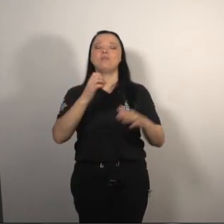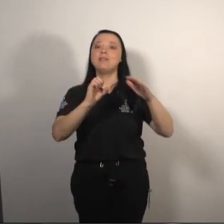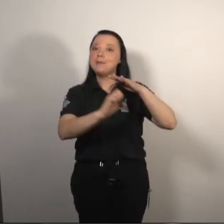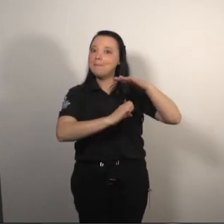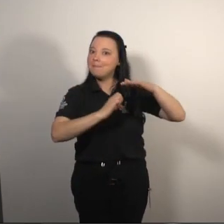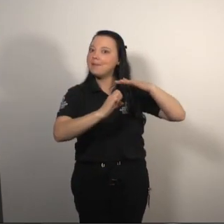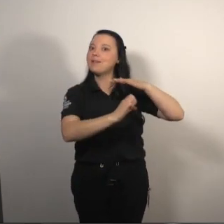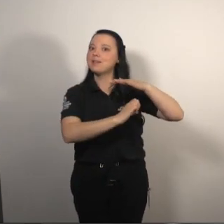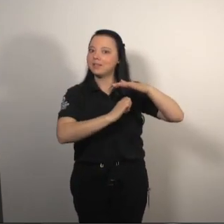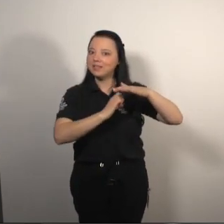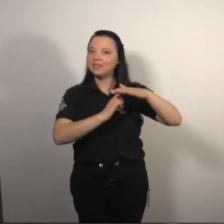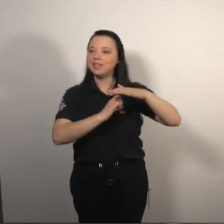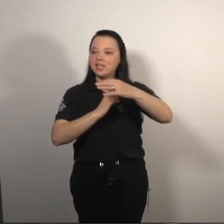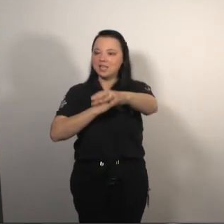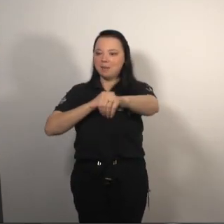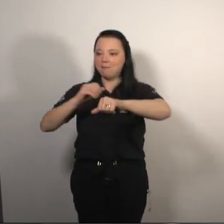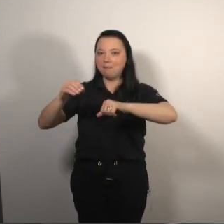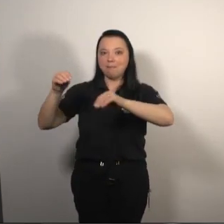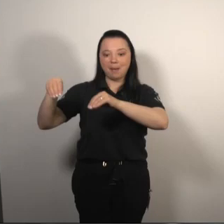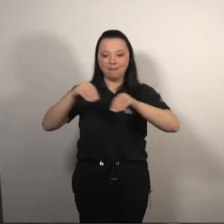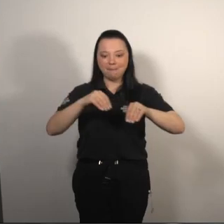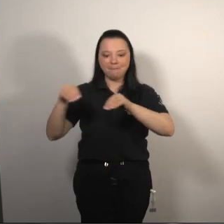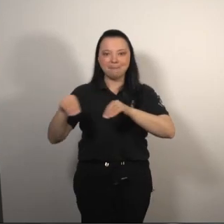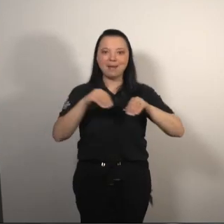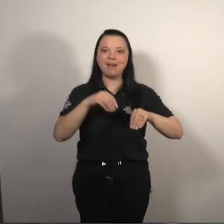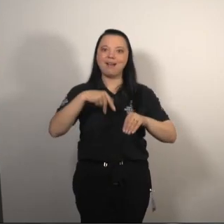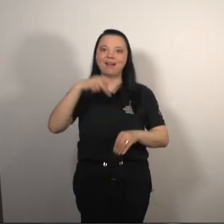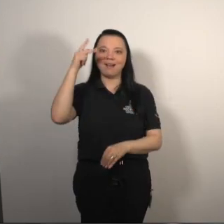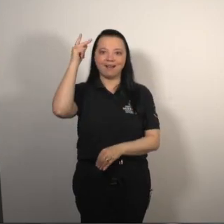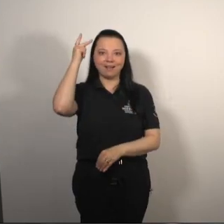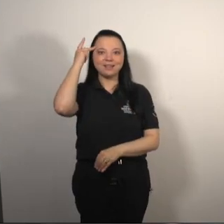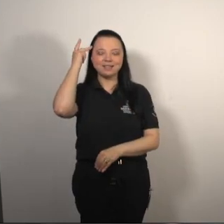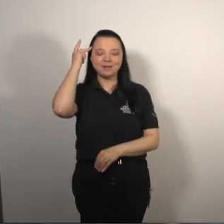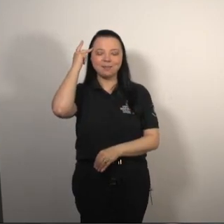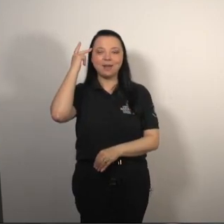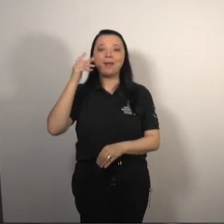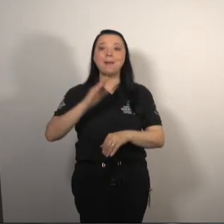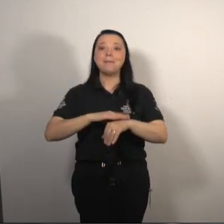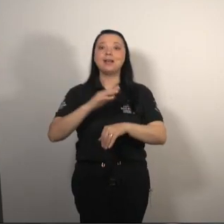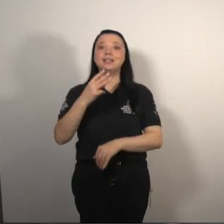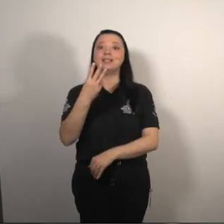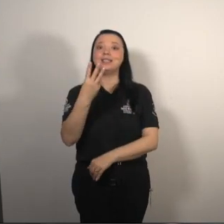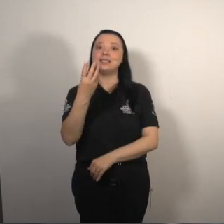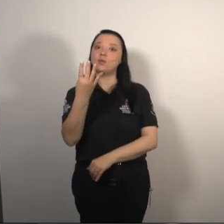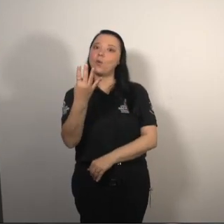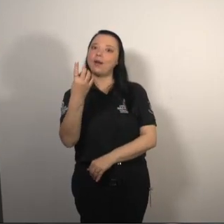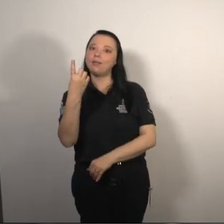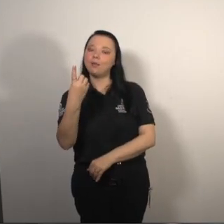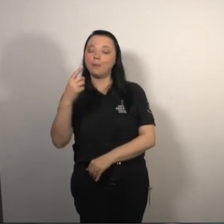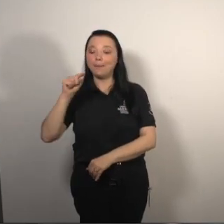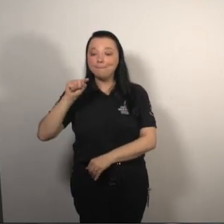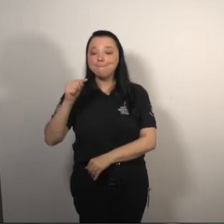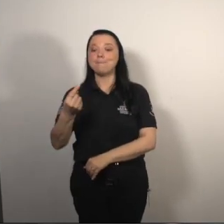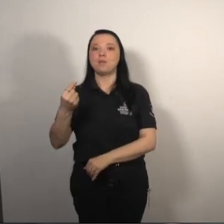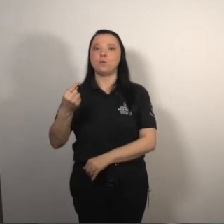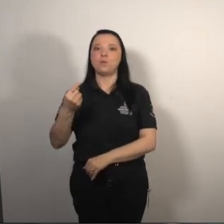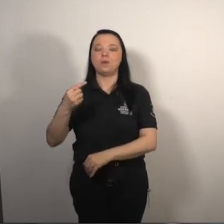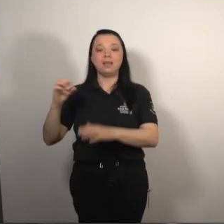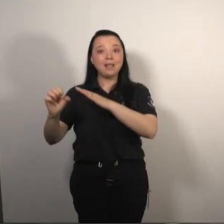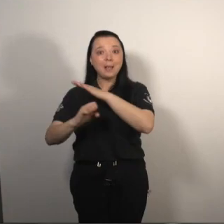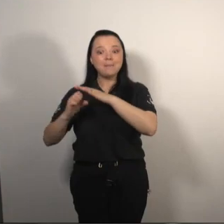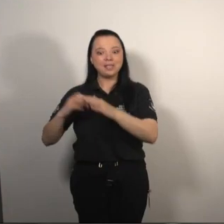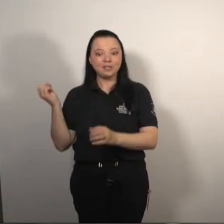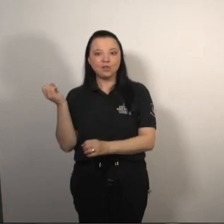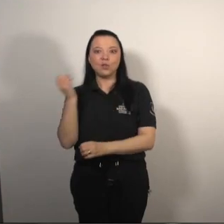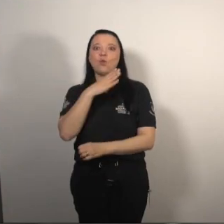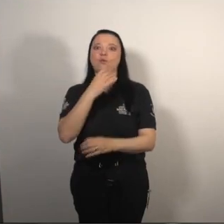outros locais para São Paulo e geraram também mais de 341 mil empresas novas abertas em São